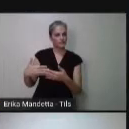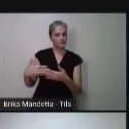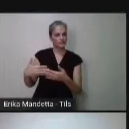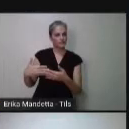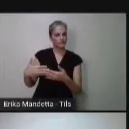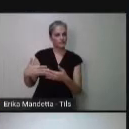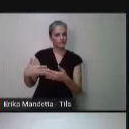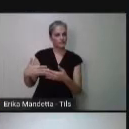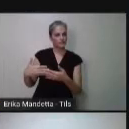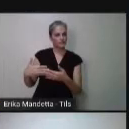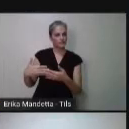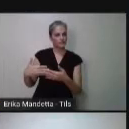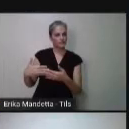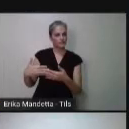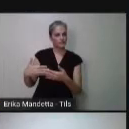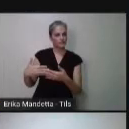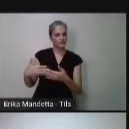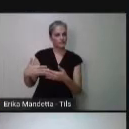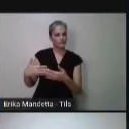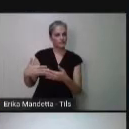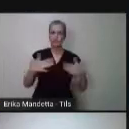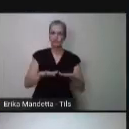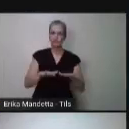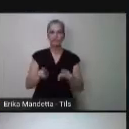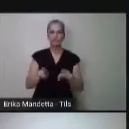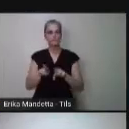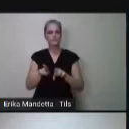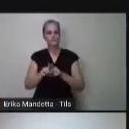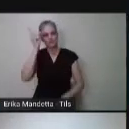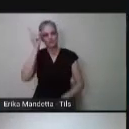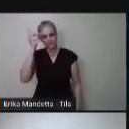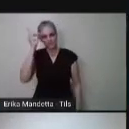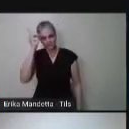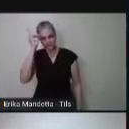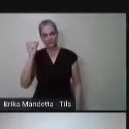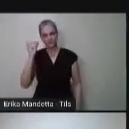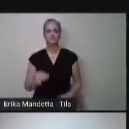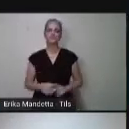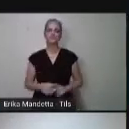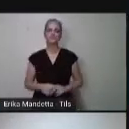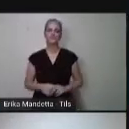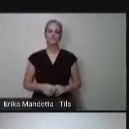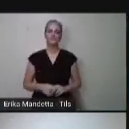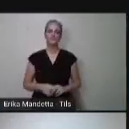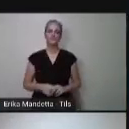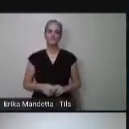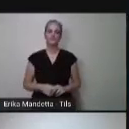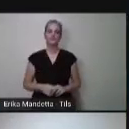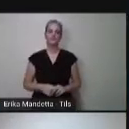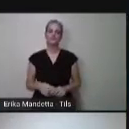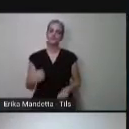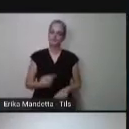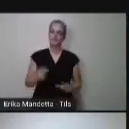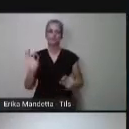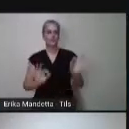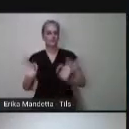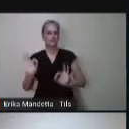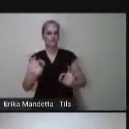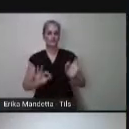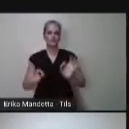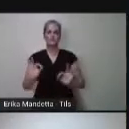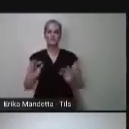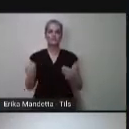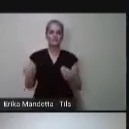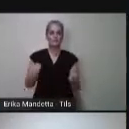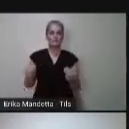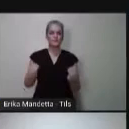intelectual. Então, nós procuramos construir didaticamente textos que vocês